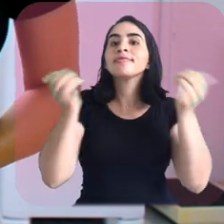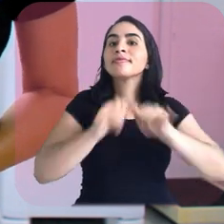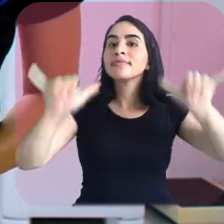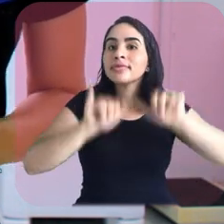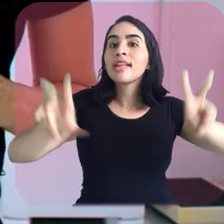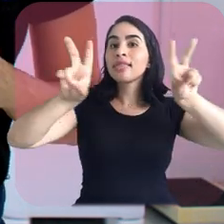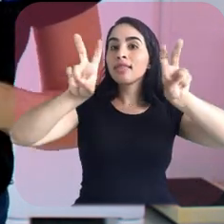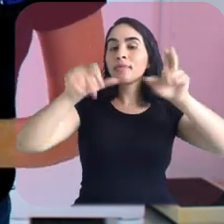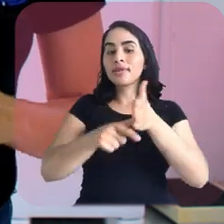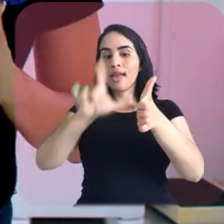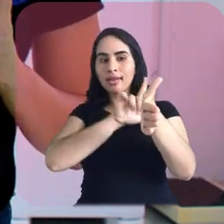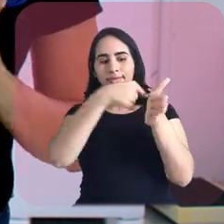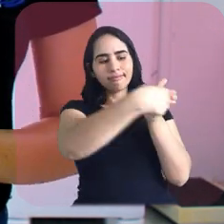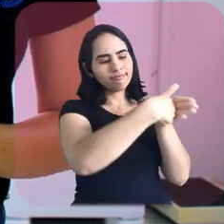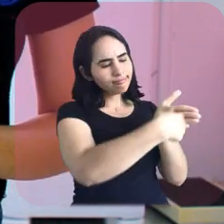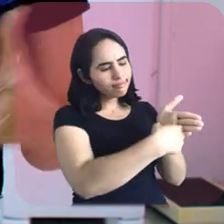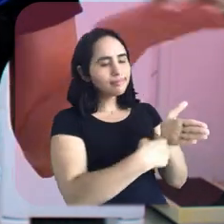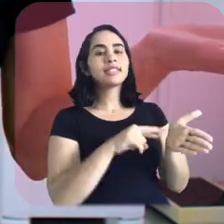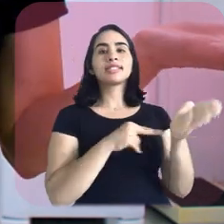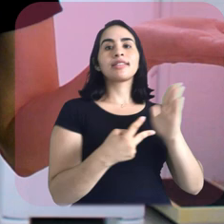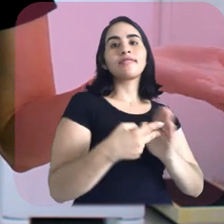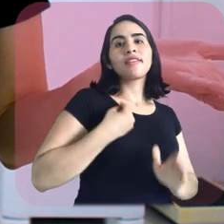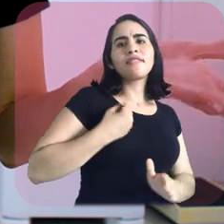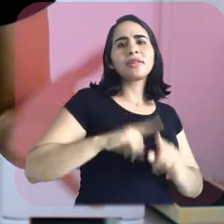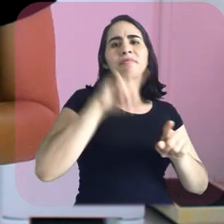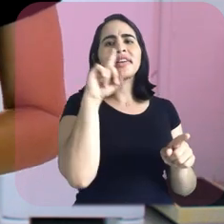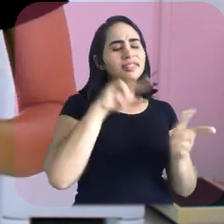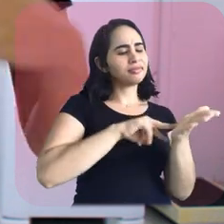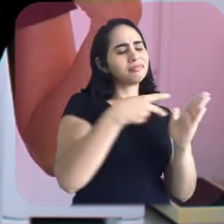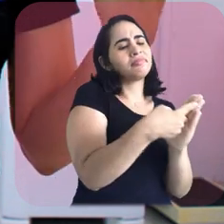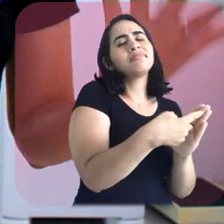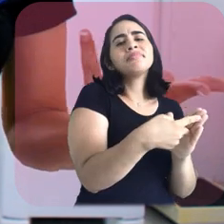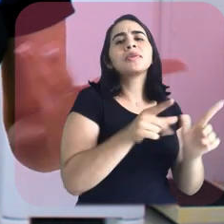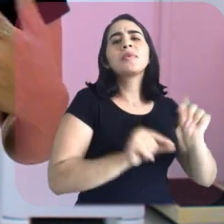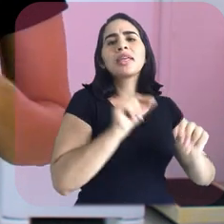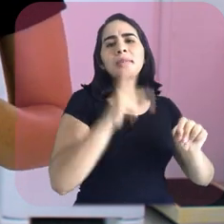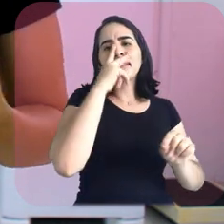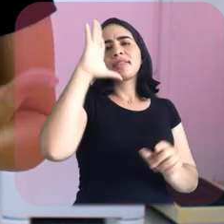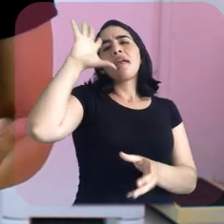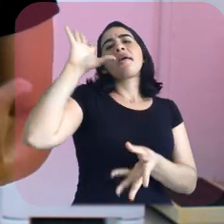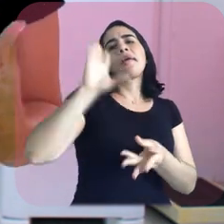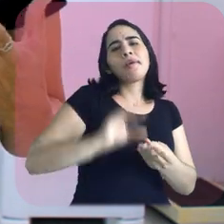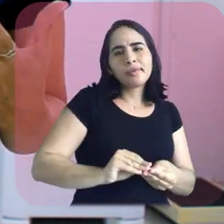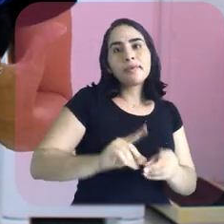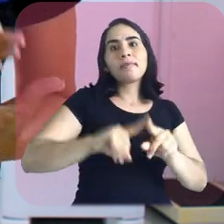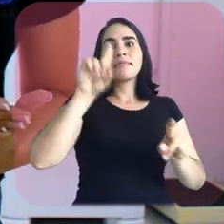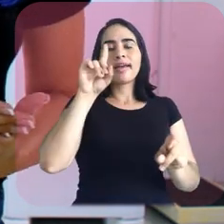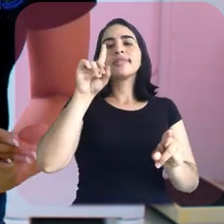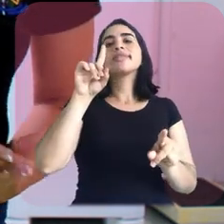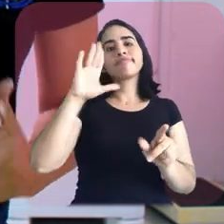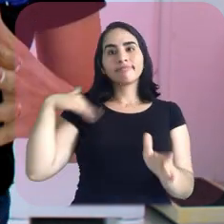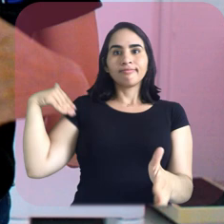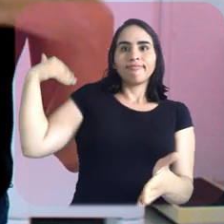campanha intitulada Prevenção é Vida. Mas o que é prevenção? O nome pode parecer óbvio diante de uma doença que causa